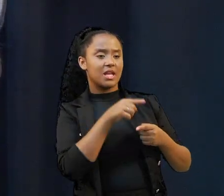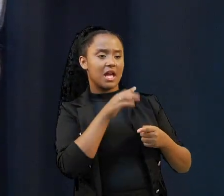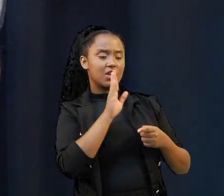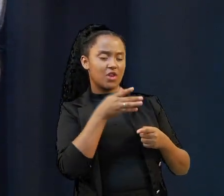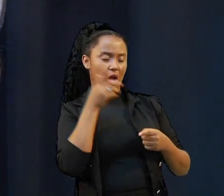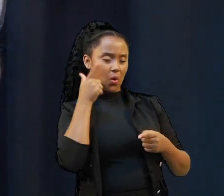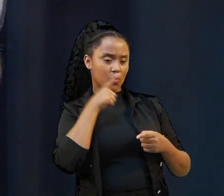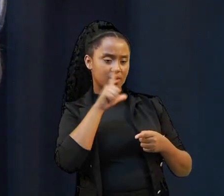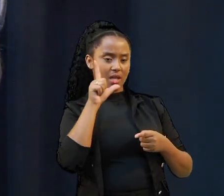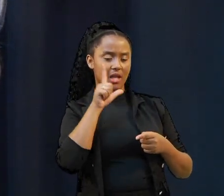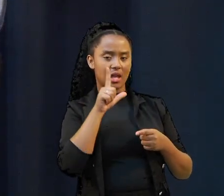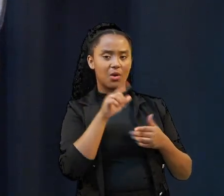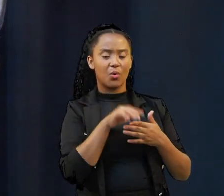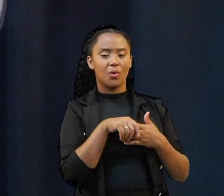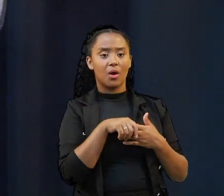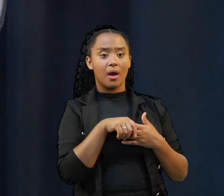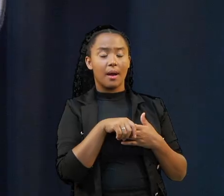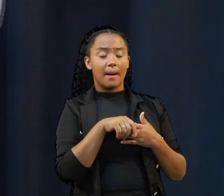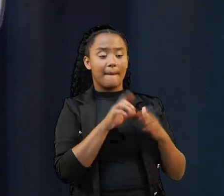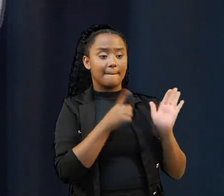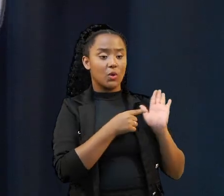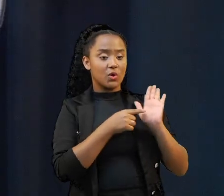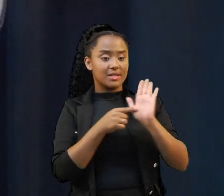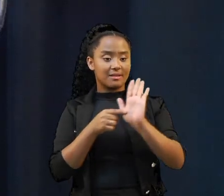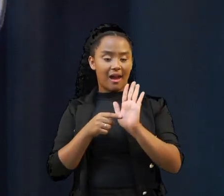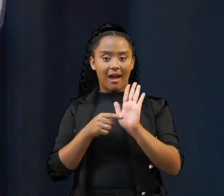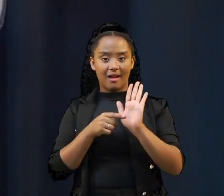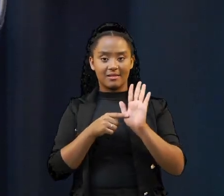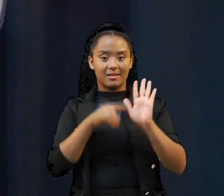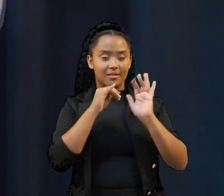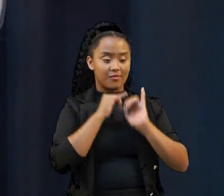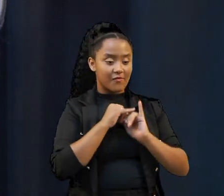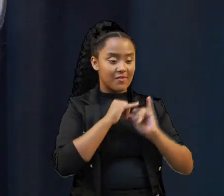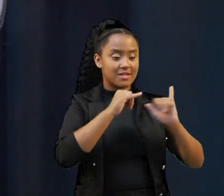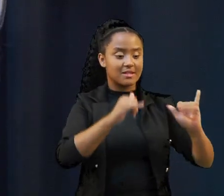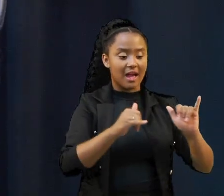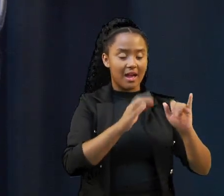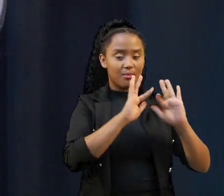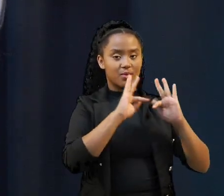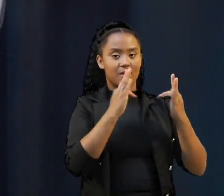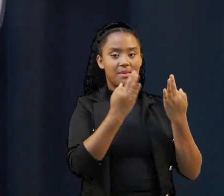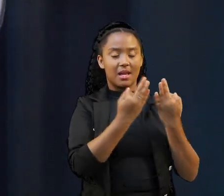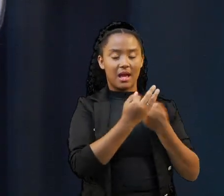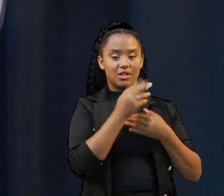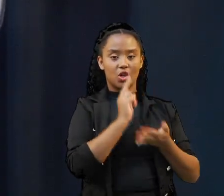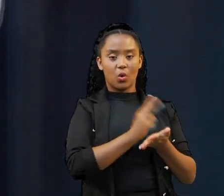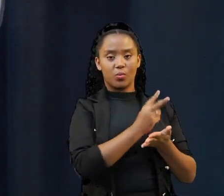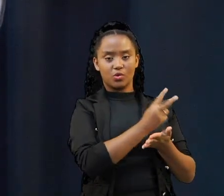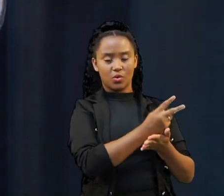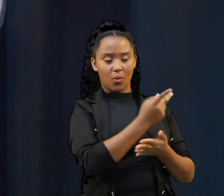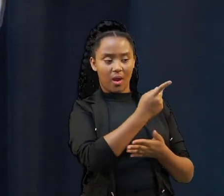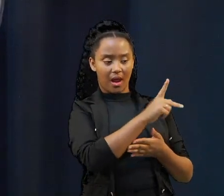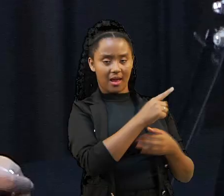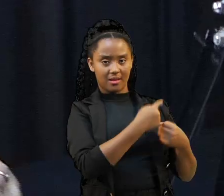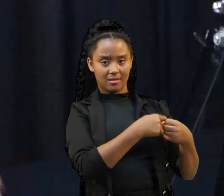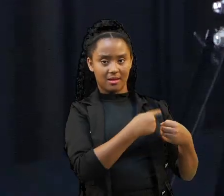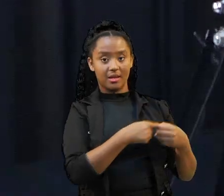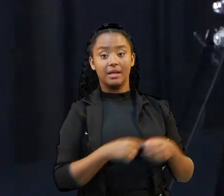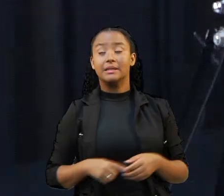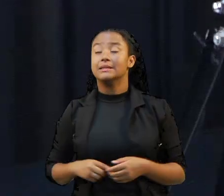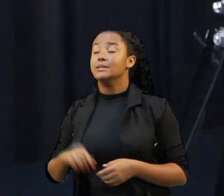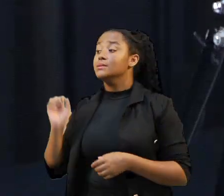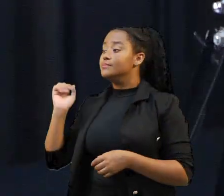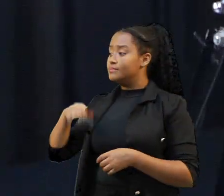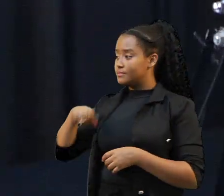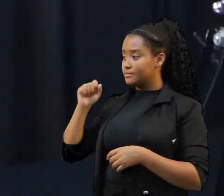um pouco disso para os seus familiares que estão lá, ou mesmo para amigos seus que estão lá? Sim,